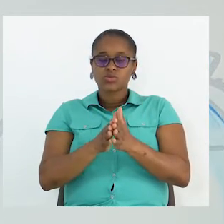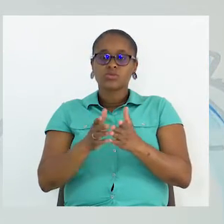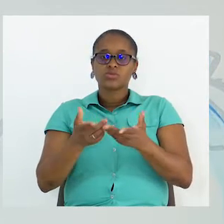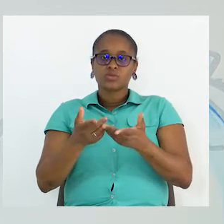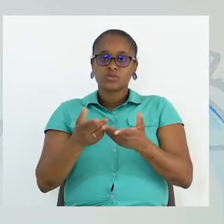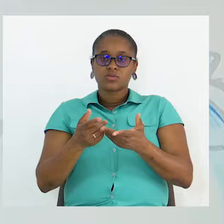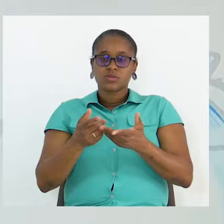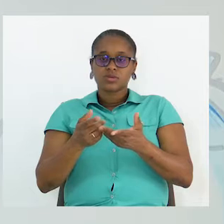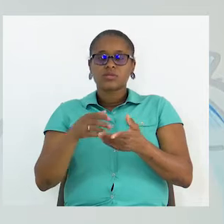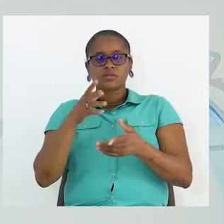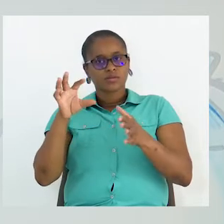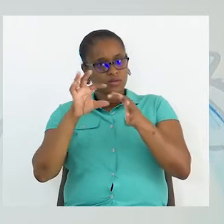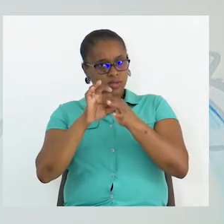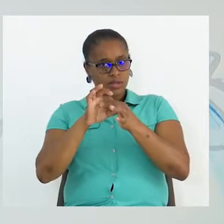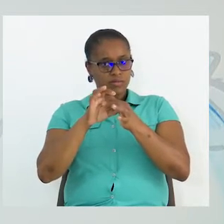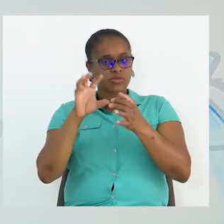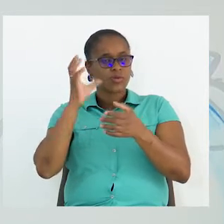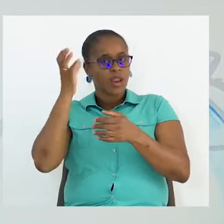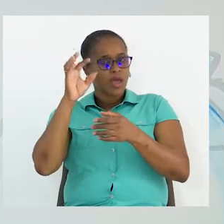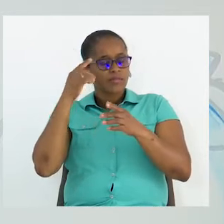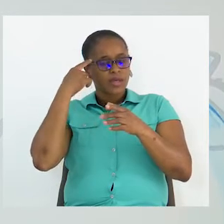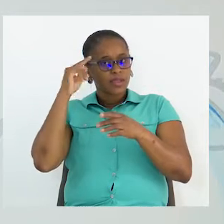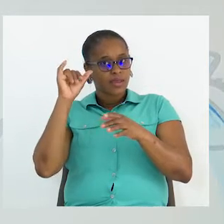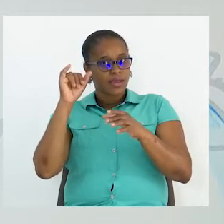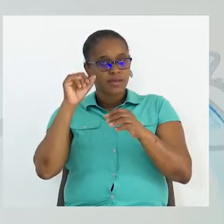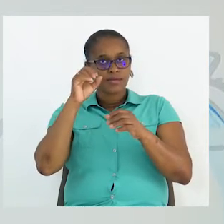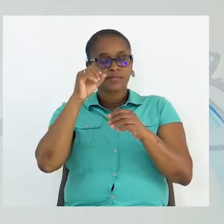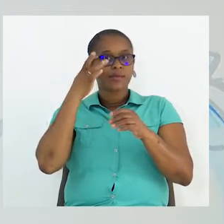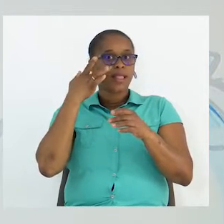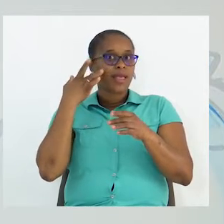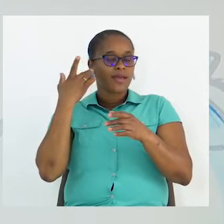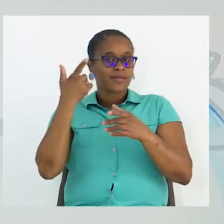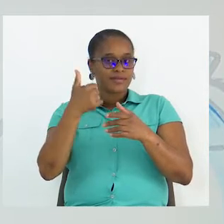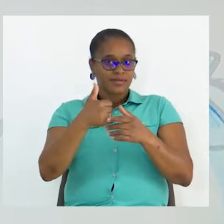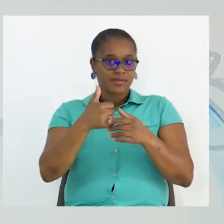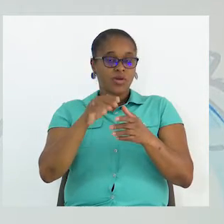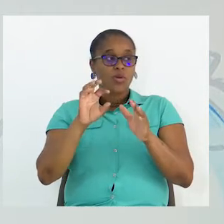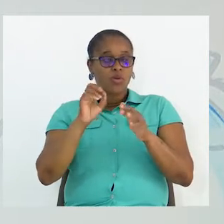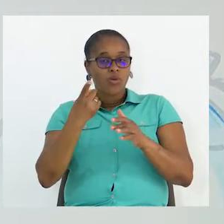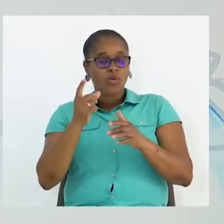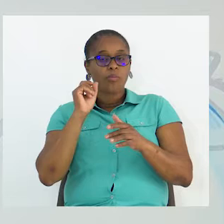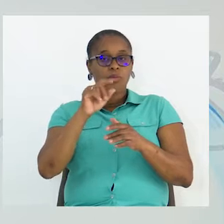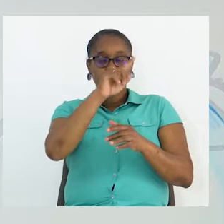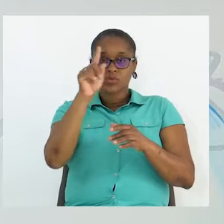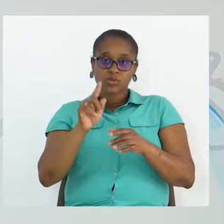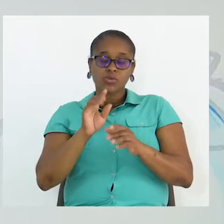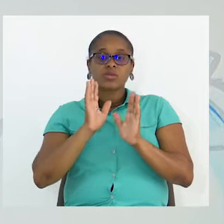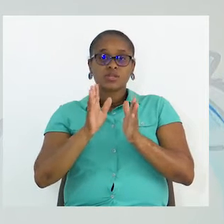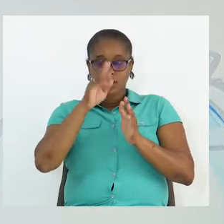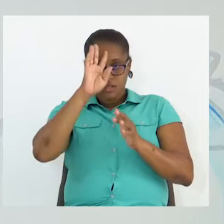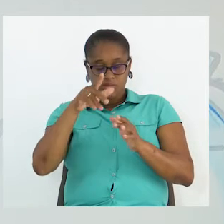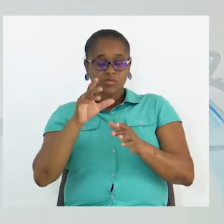ideias brilhantes, certo? Ou então, ponto de interrogação, que já sabemos que é quando a